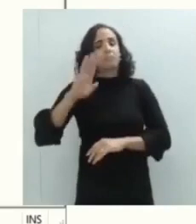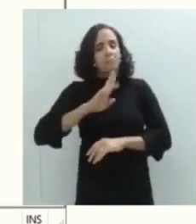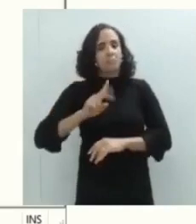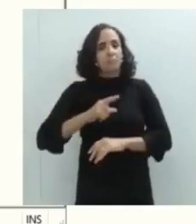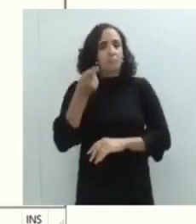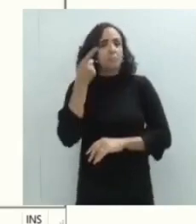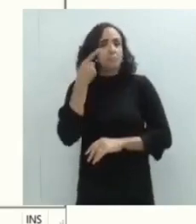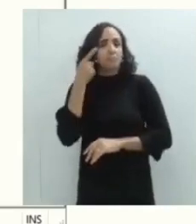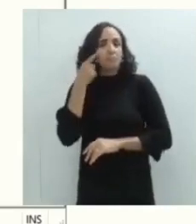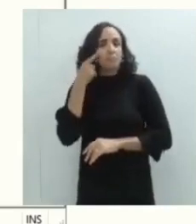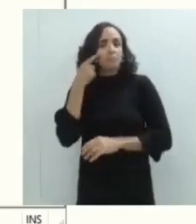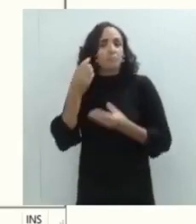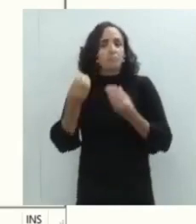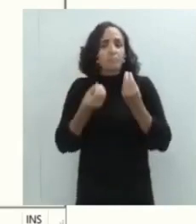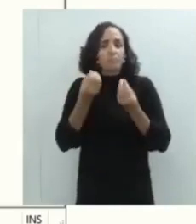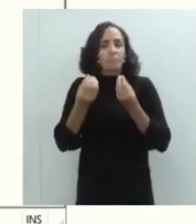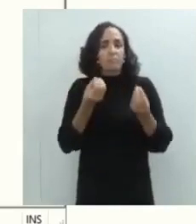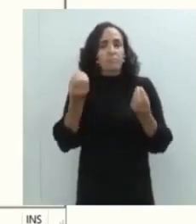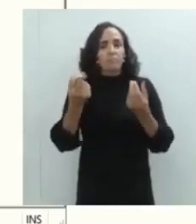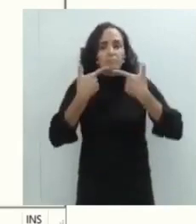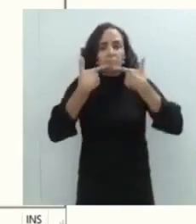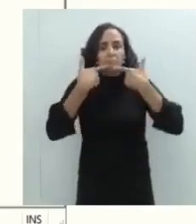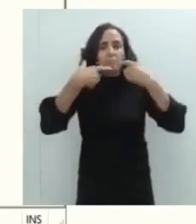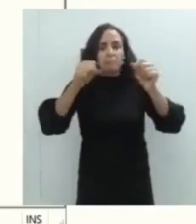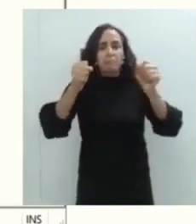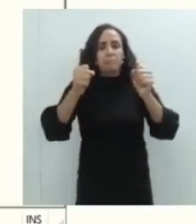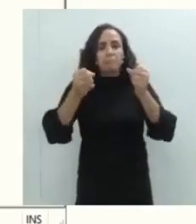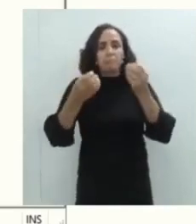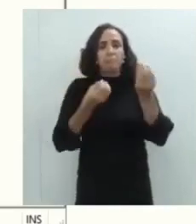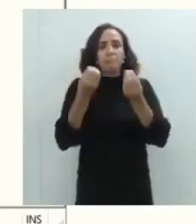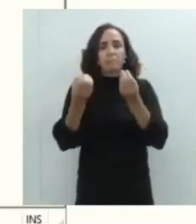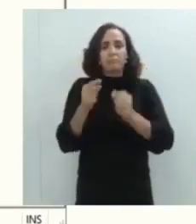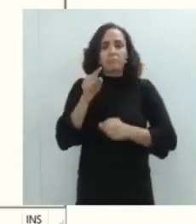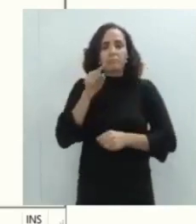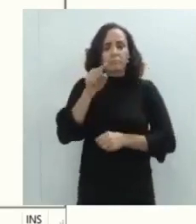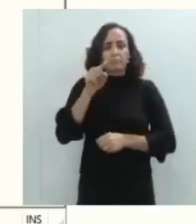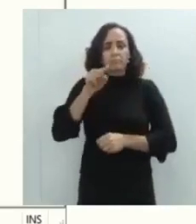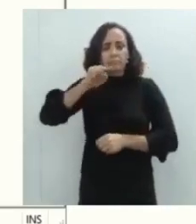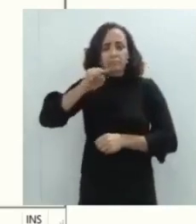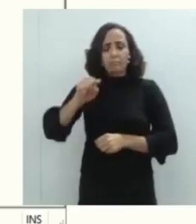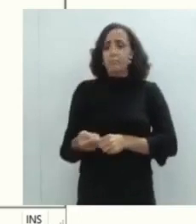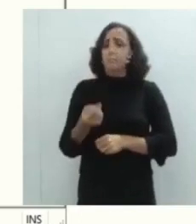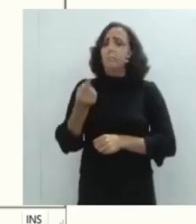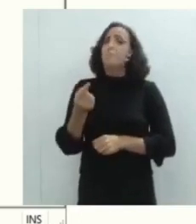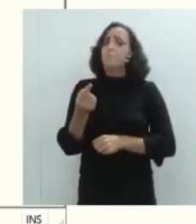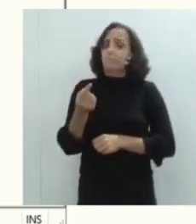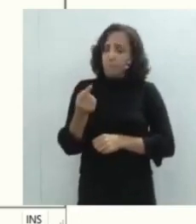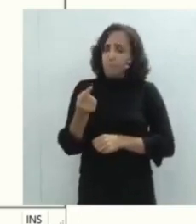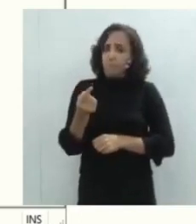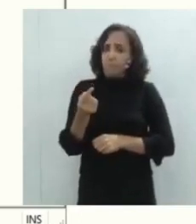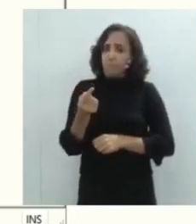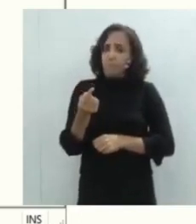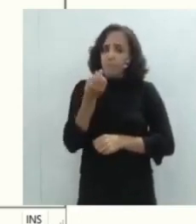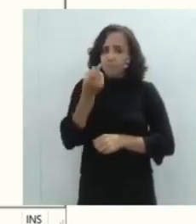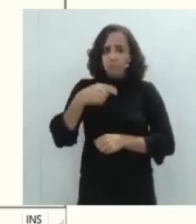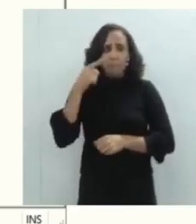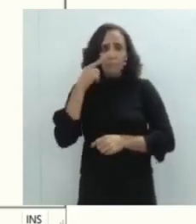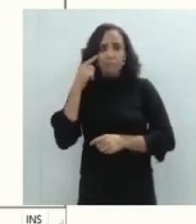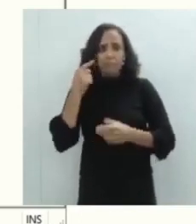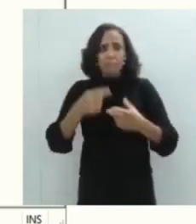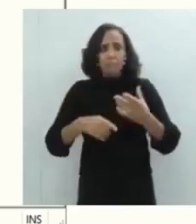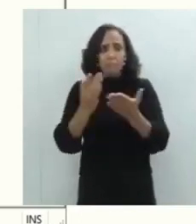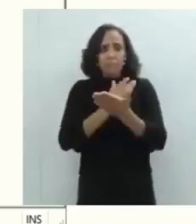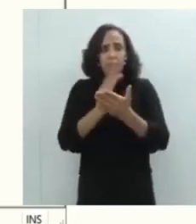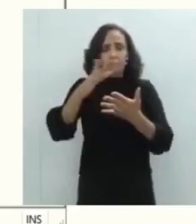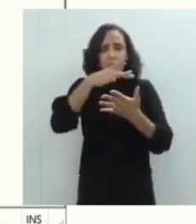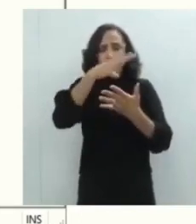Fique atento à sintaxe da linguagem, porque aqui tem ponto e vírgula. Se eu colocar vírgula, por exemplo, dá